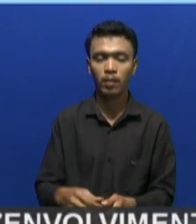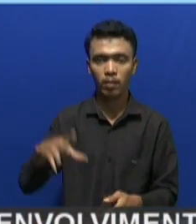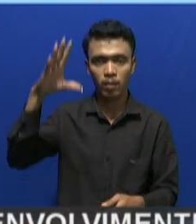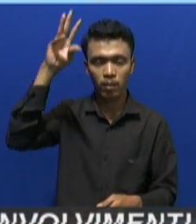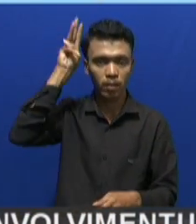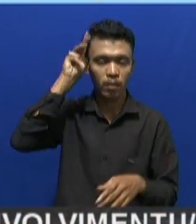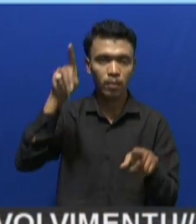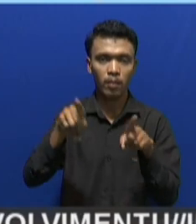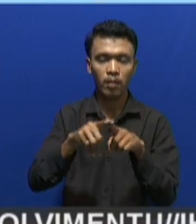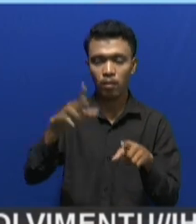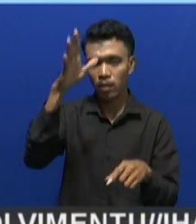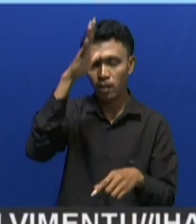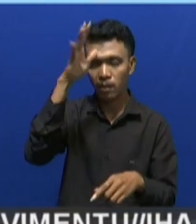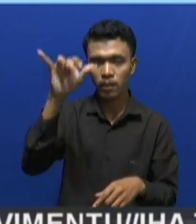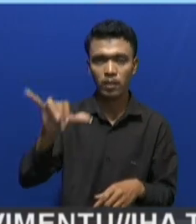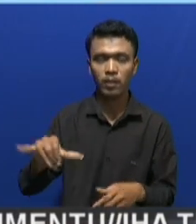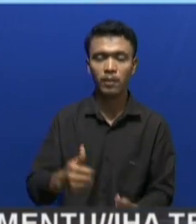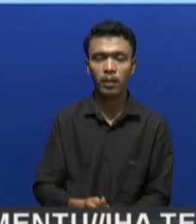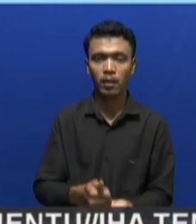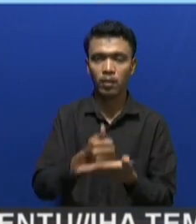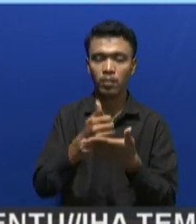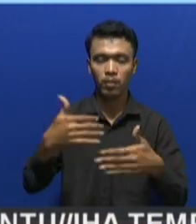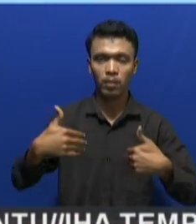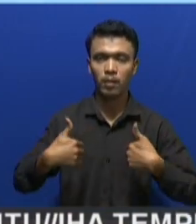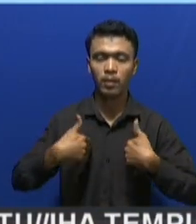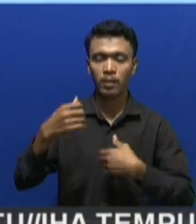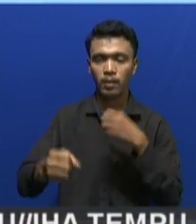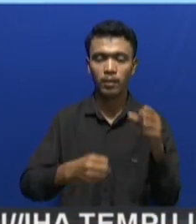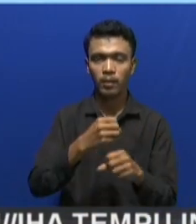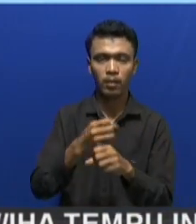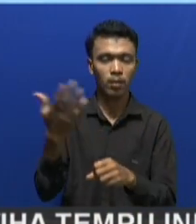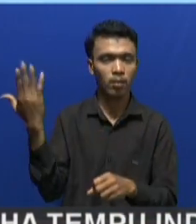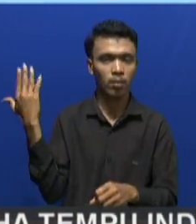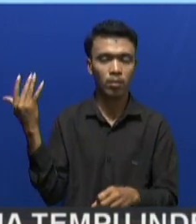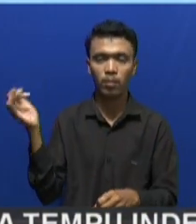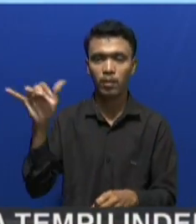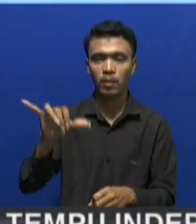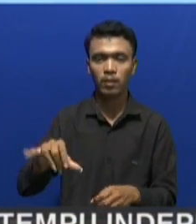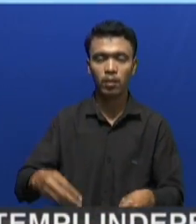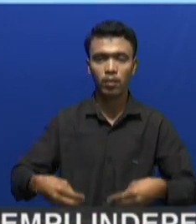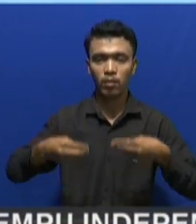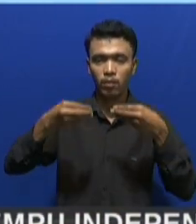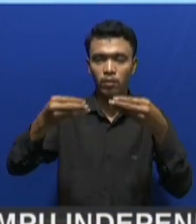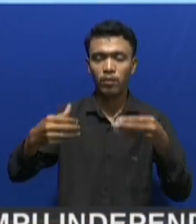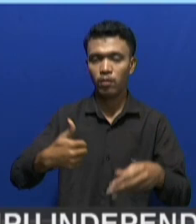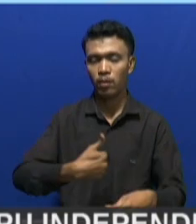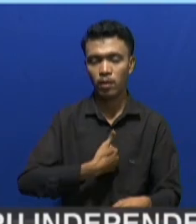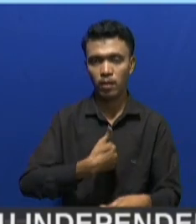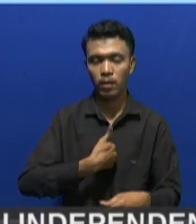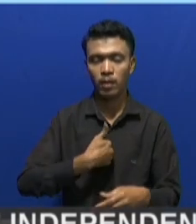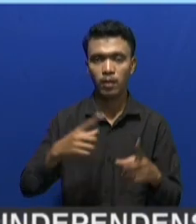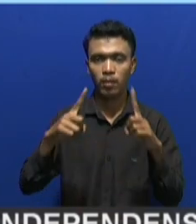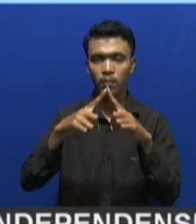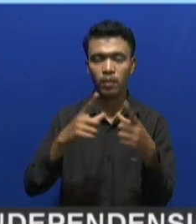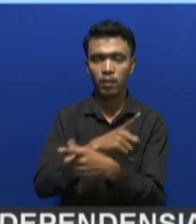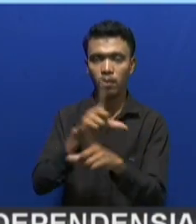ama sira ninia luta ba nebe mak iha tinang bakoto sira sakrifika sirnia vida tomak ba